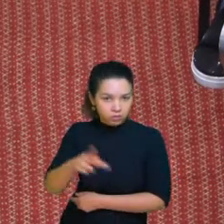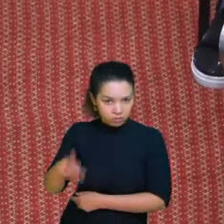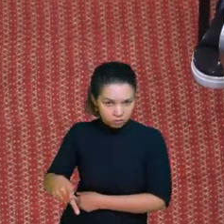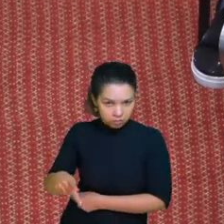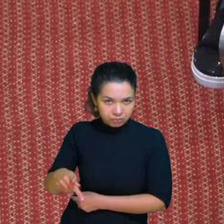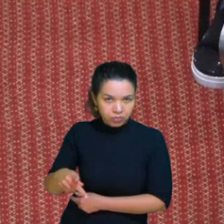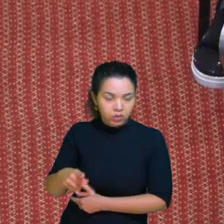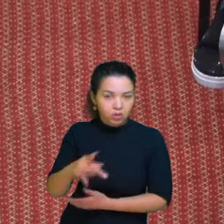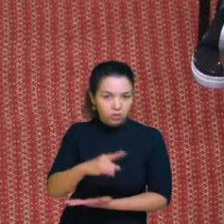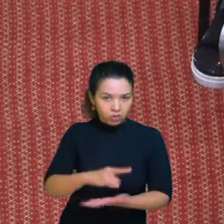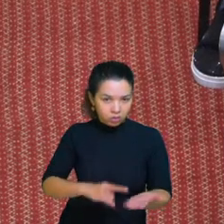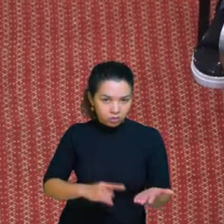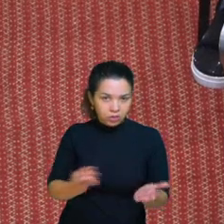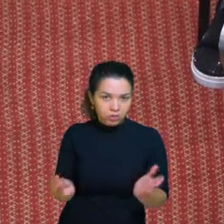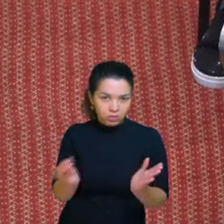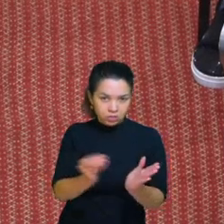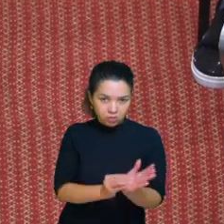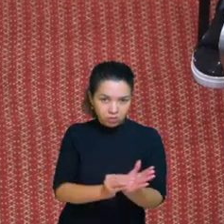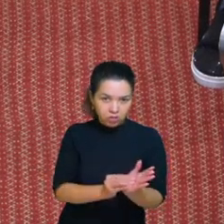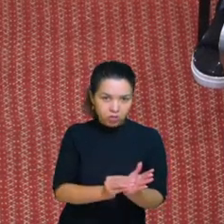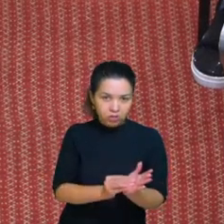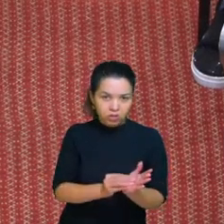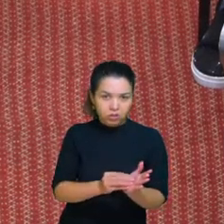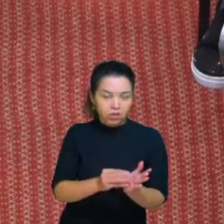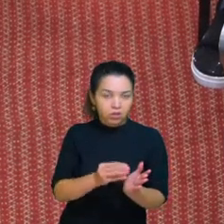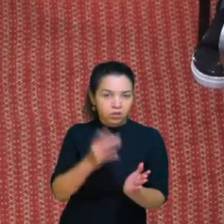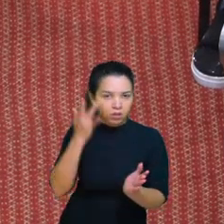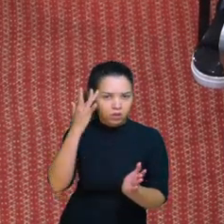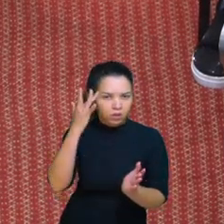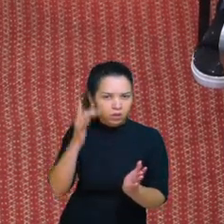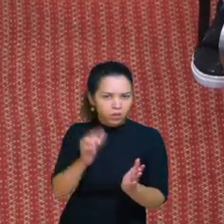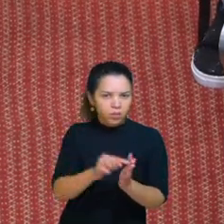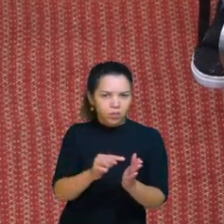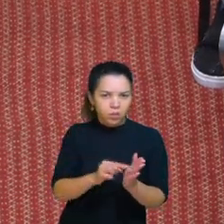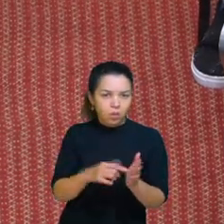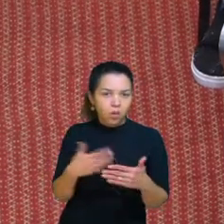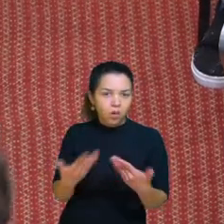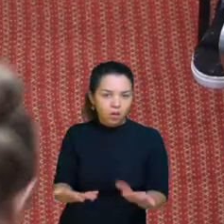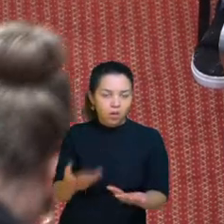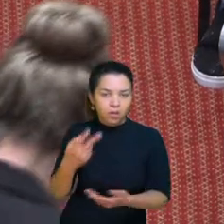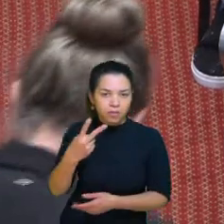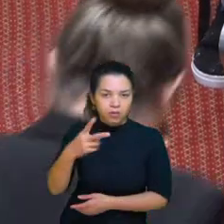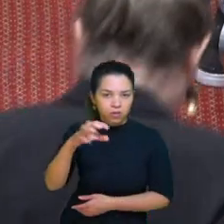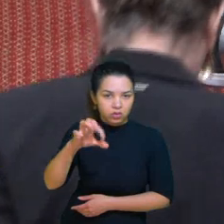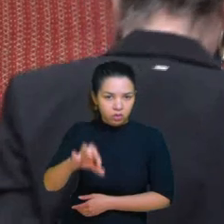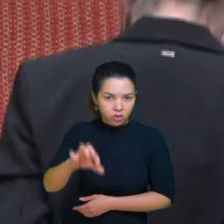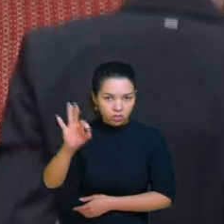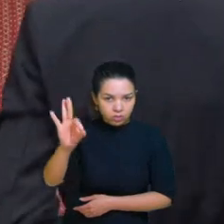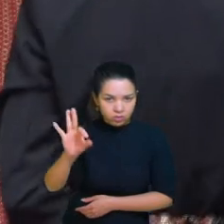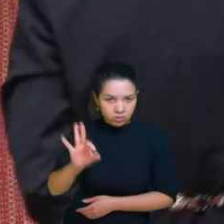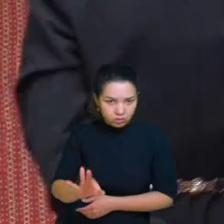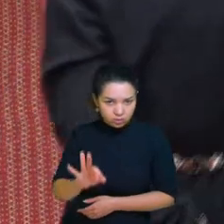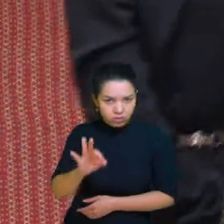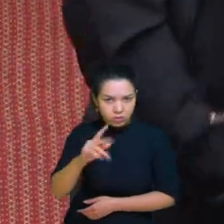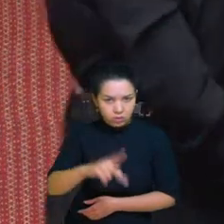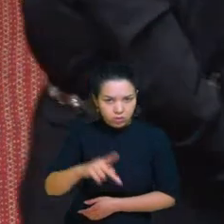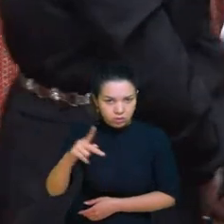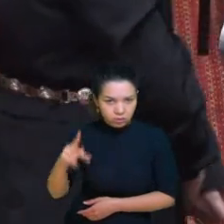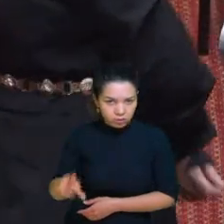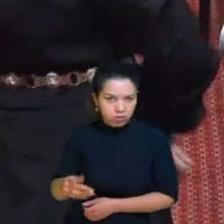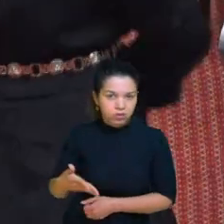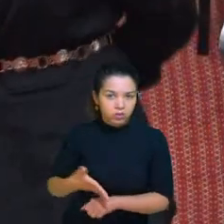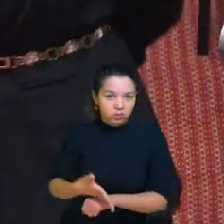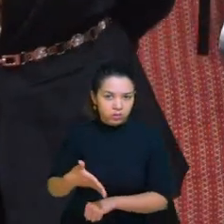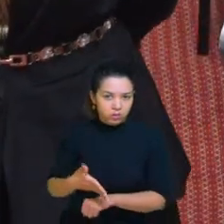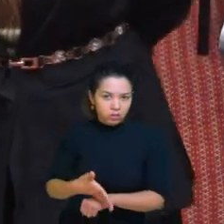ali consta Não lembro qual é o ícone Mas ela é fala em 29 dos professores atuantes na Rede